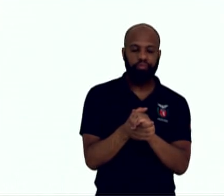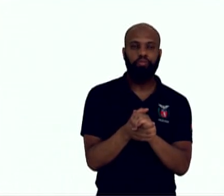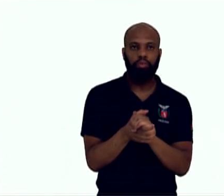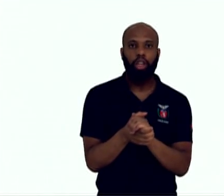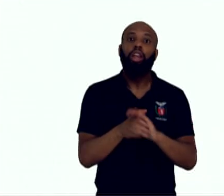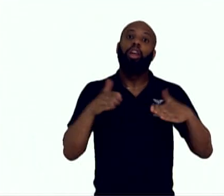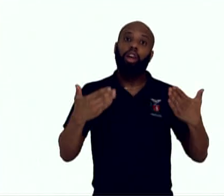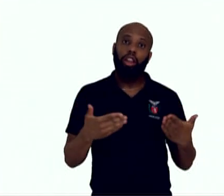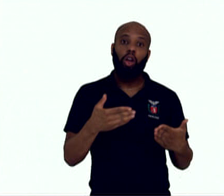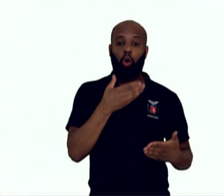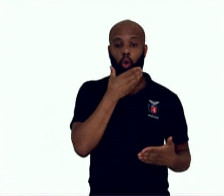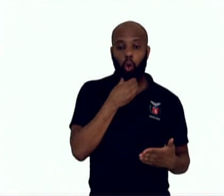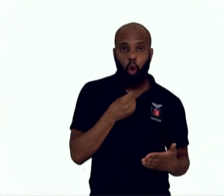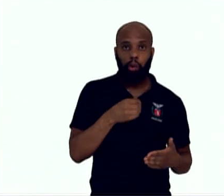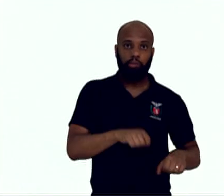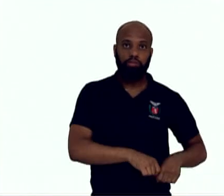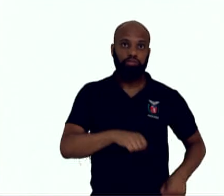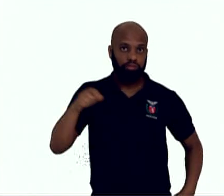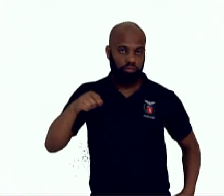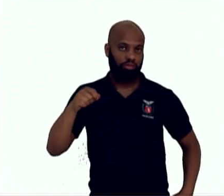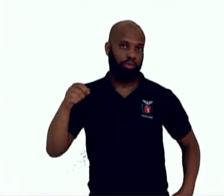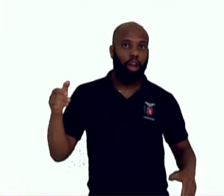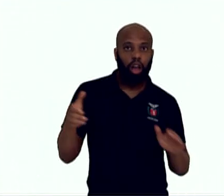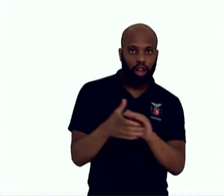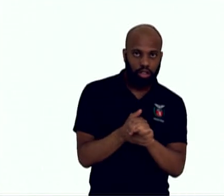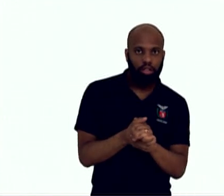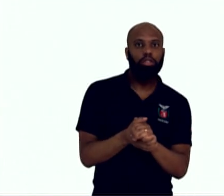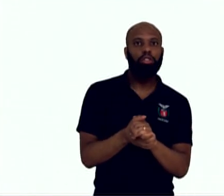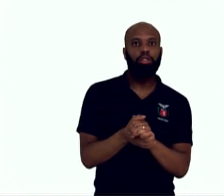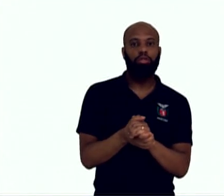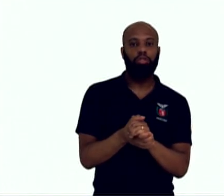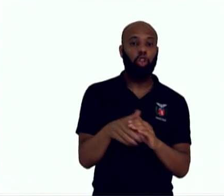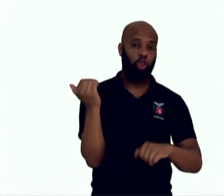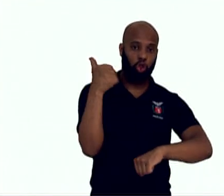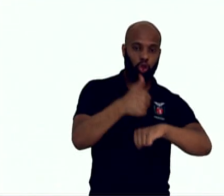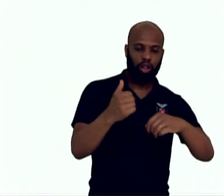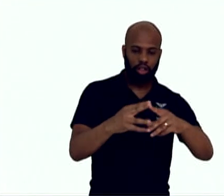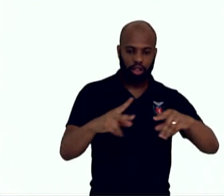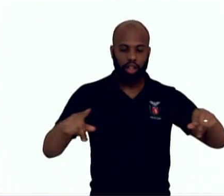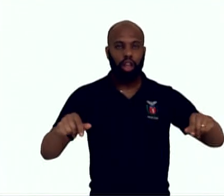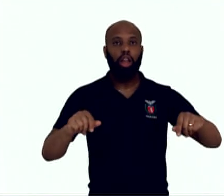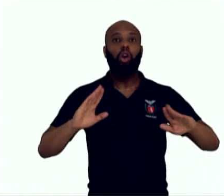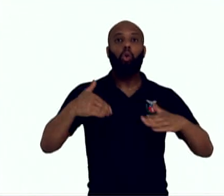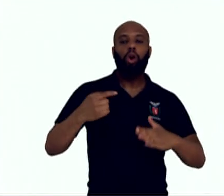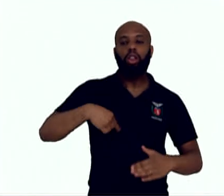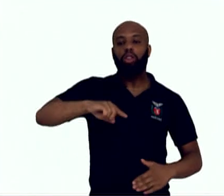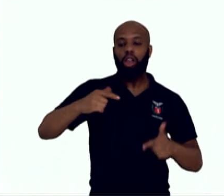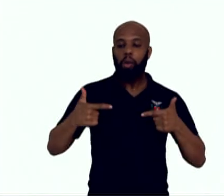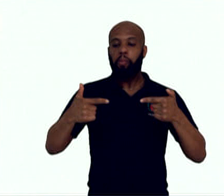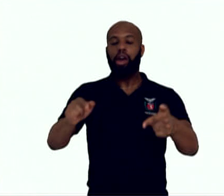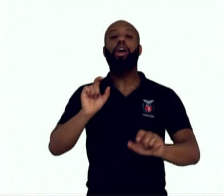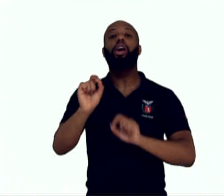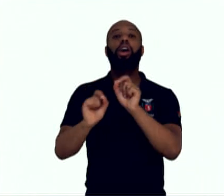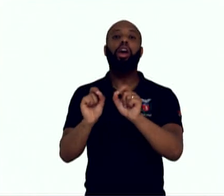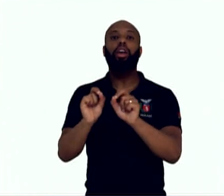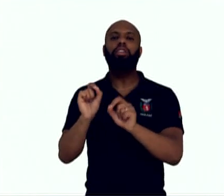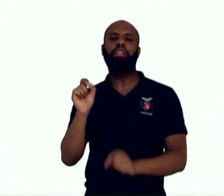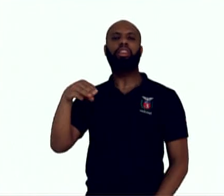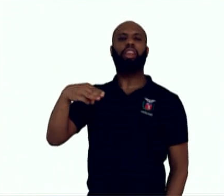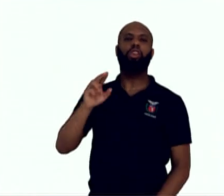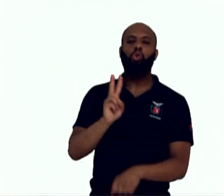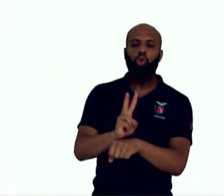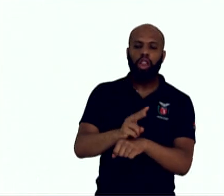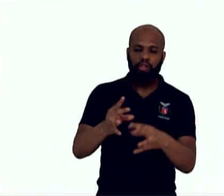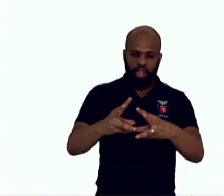e esses samurais poderiam ser proprietários de terra. Quando eles iam para a guerra, quem cuidavam das terras? As mulheres. Então as